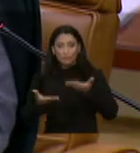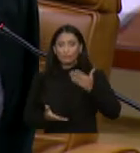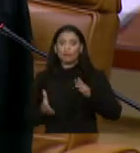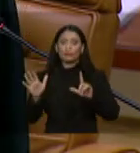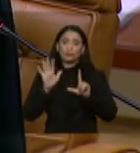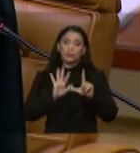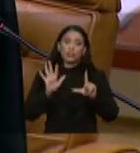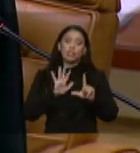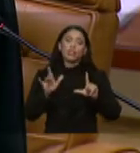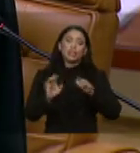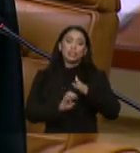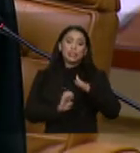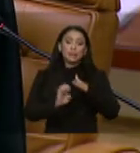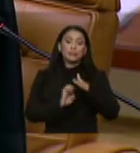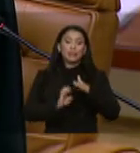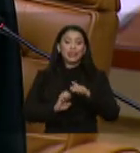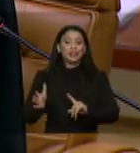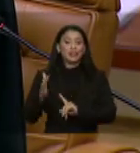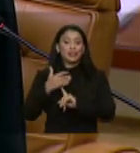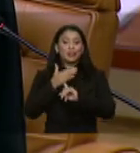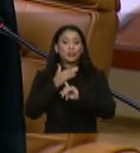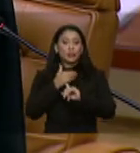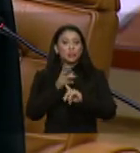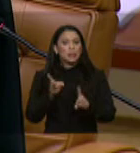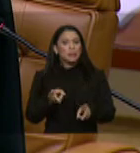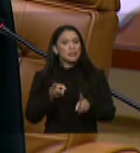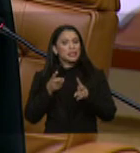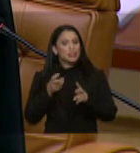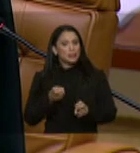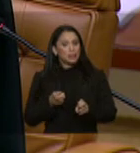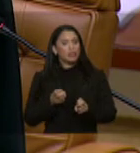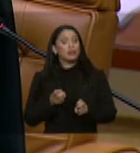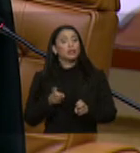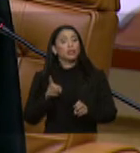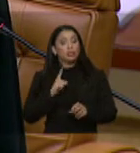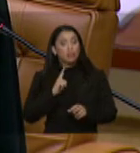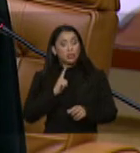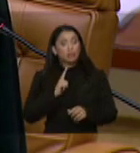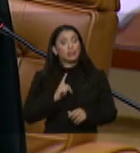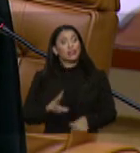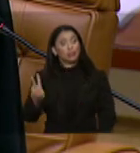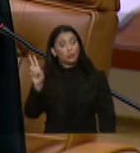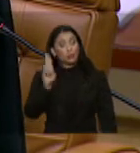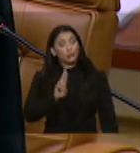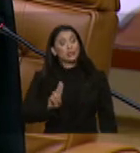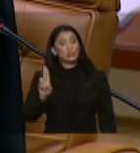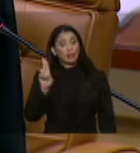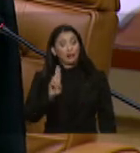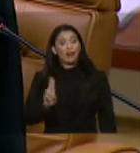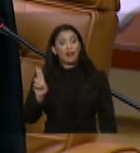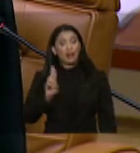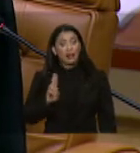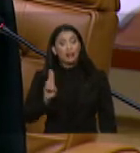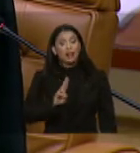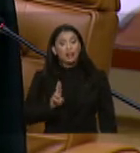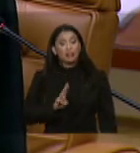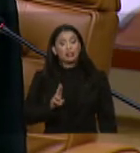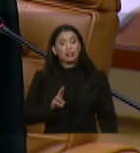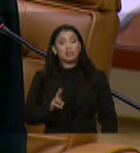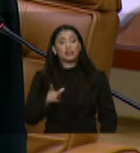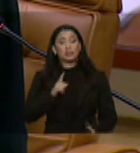grandes empresas perceberam é que elas estão sendo utilizadas foram utilizadas é para atos